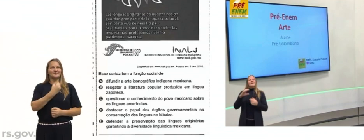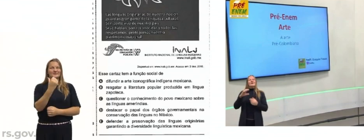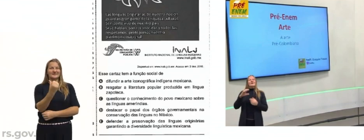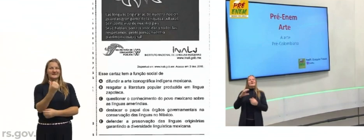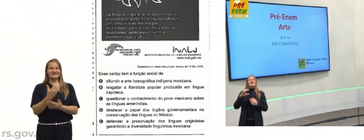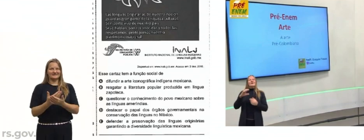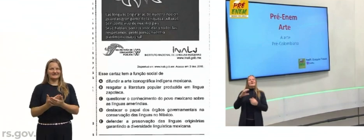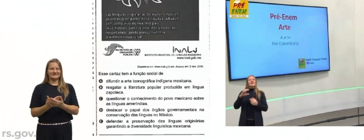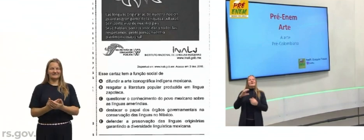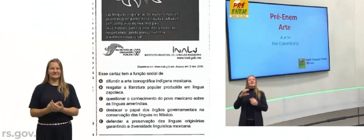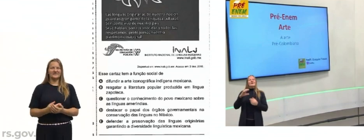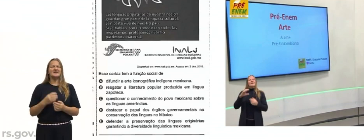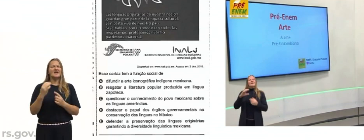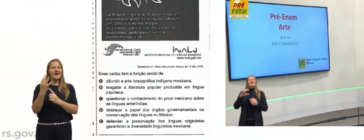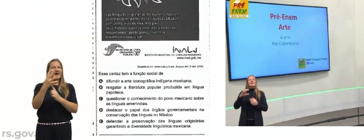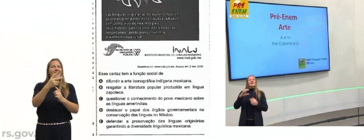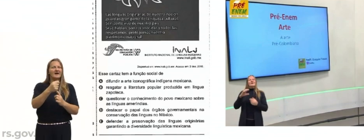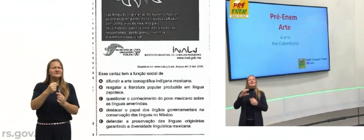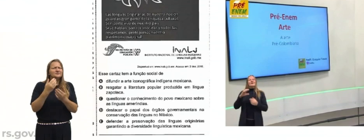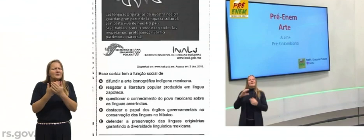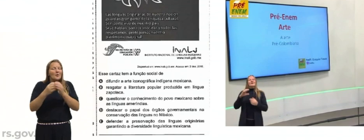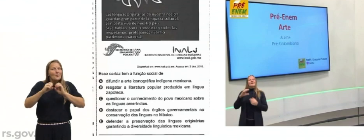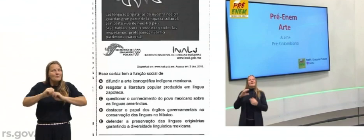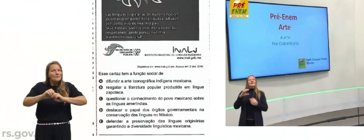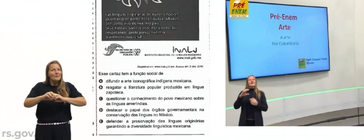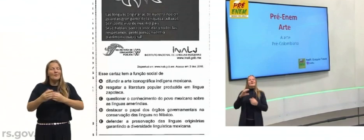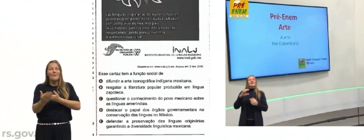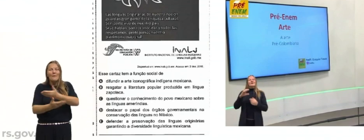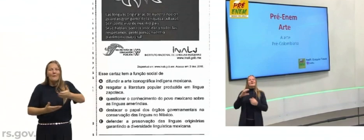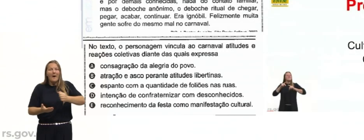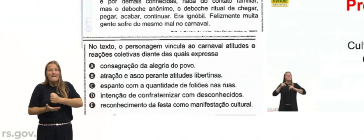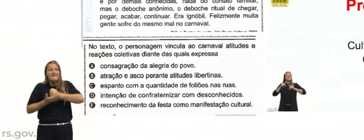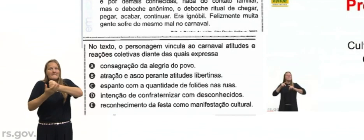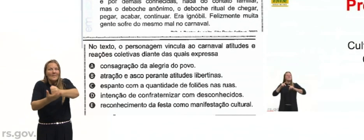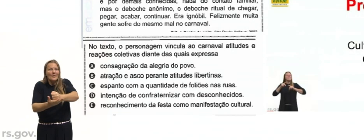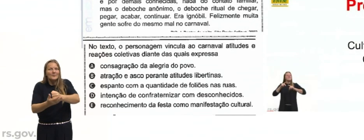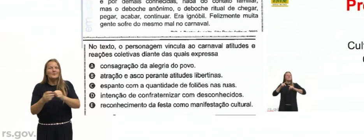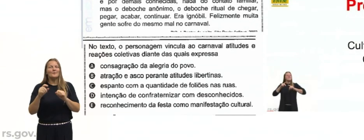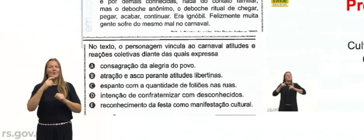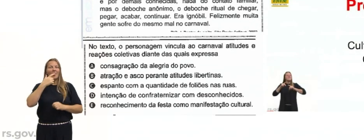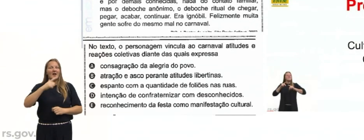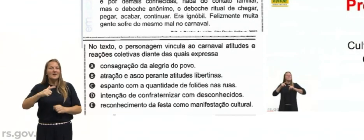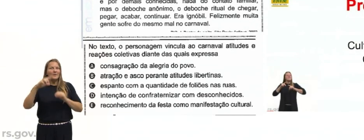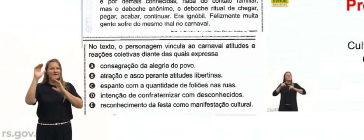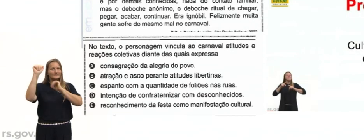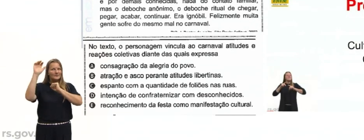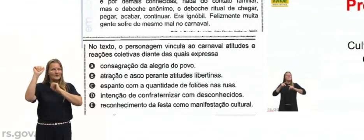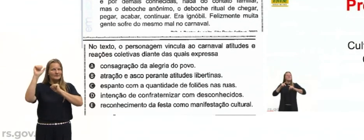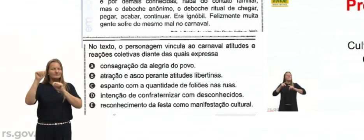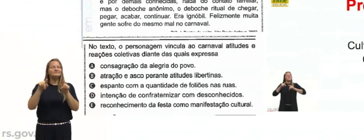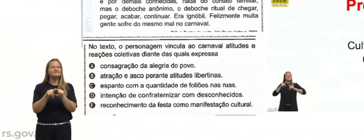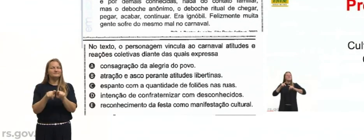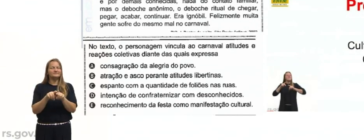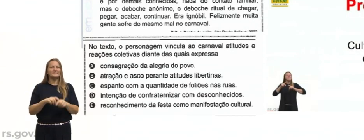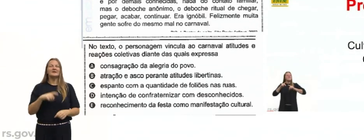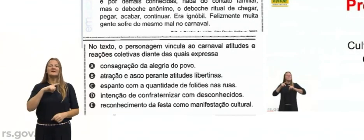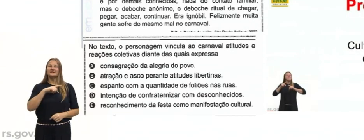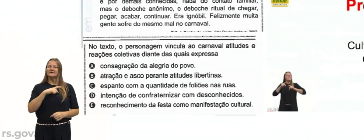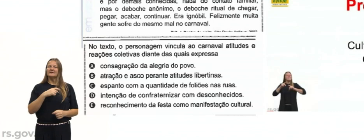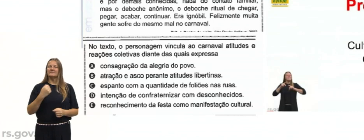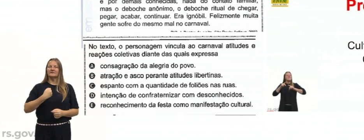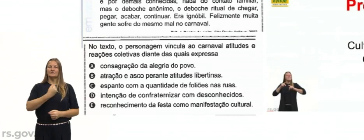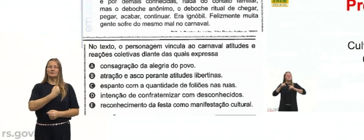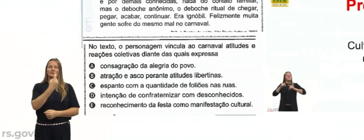então a aula de arte aí contribuindo para a aula de língua espanhola Além disso né teve aí a questão